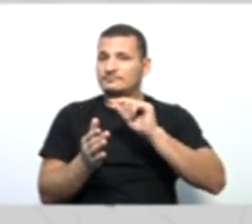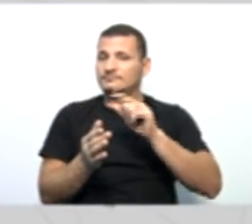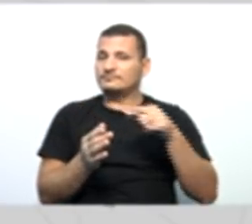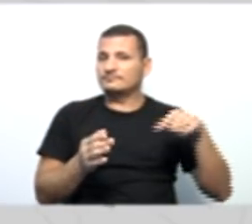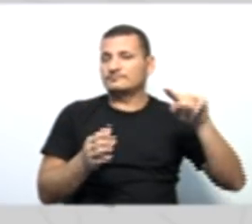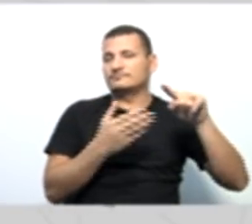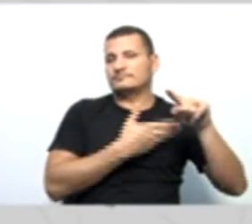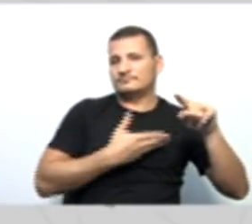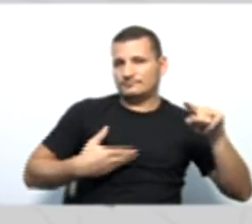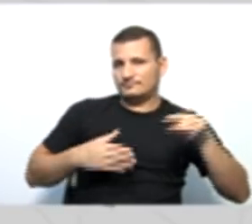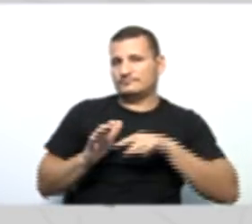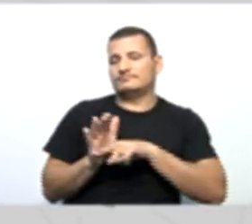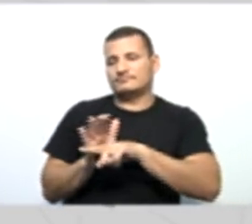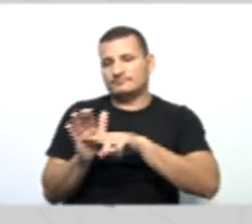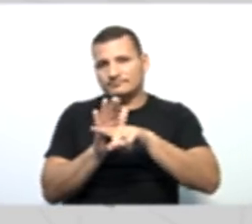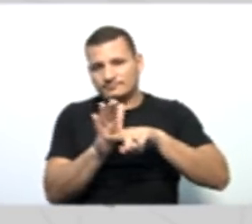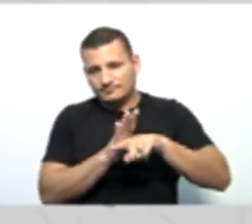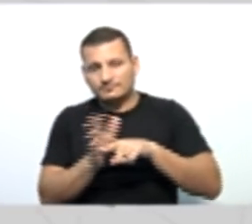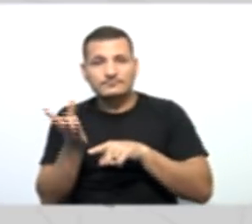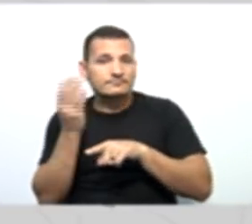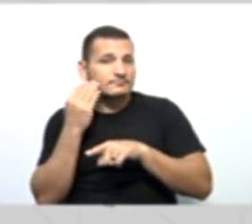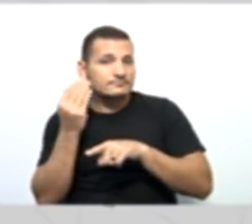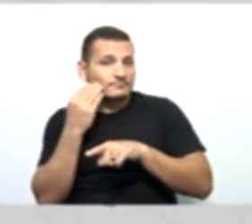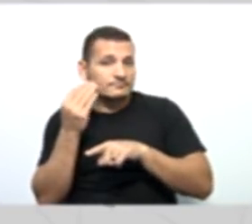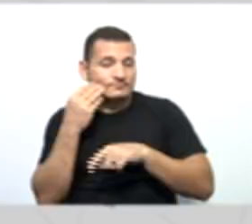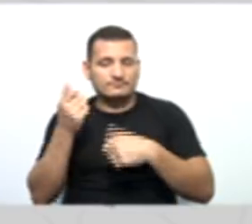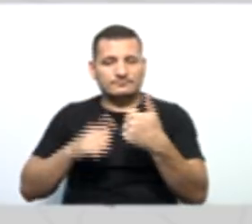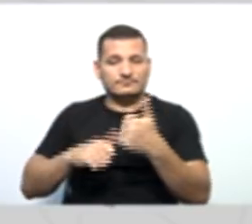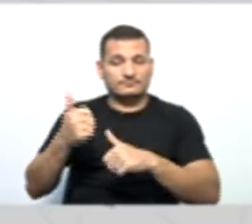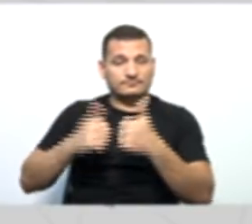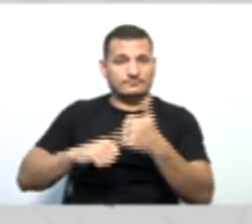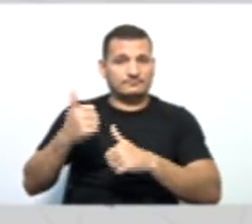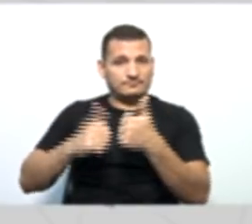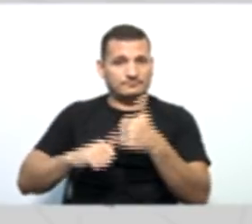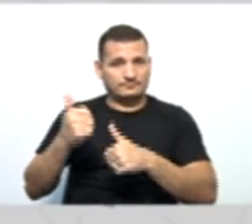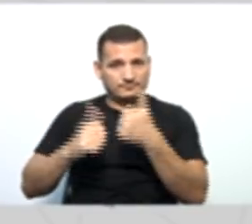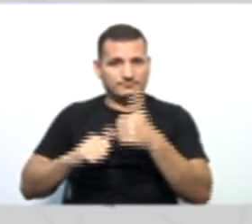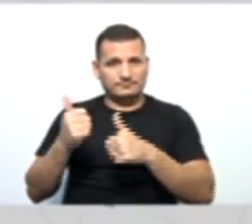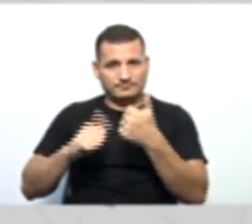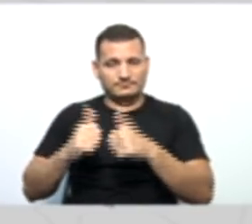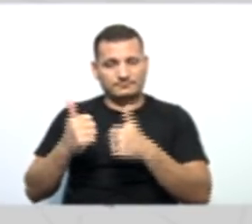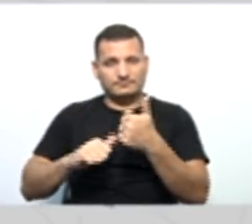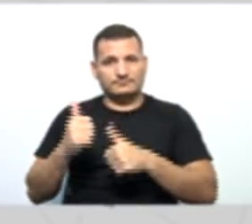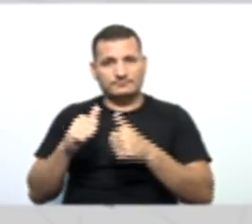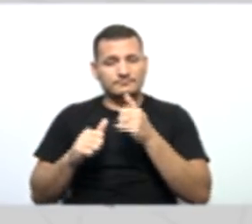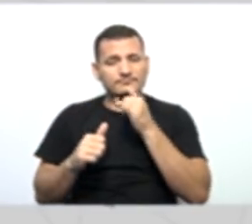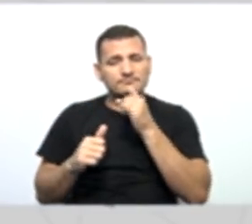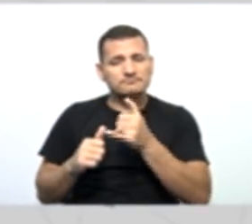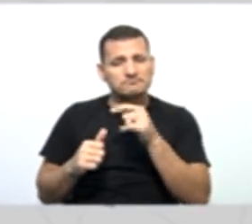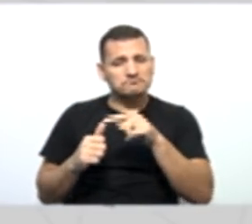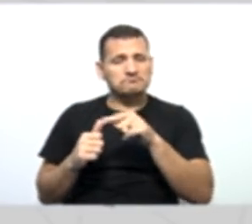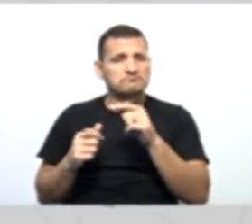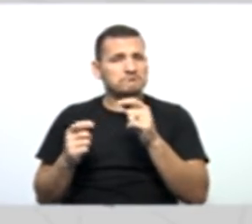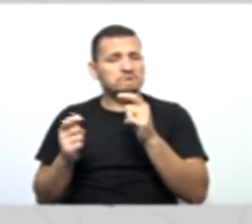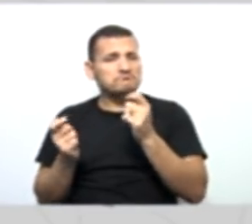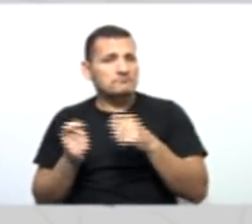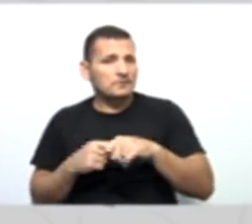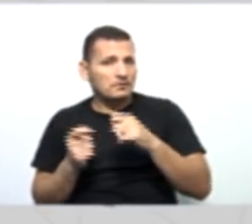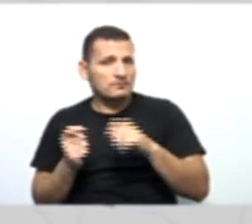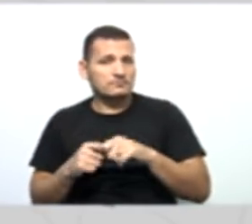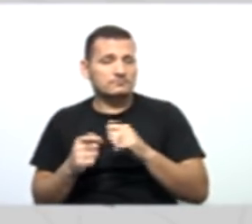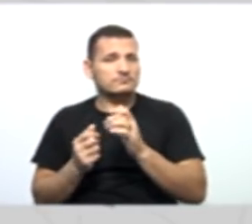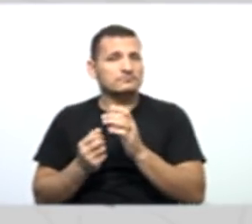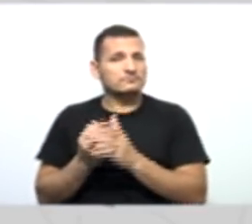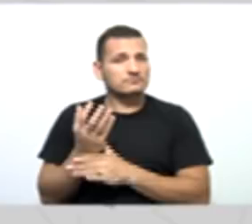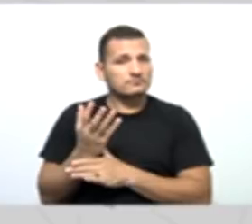um sistema, a uma verificação, a uma avaliação pelo Ministério do Trabalho para verificar se ali tem condições